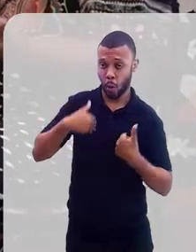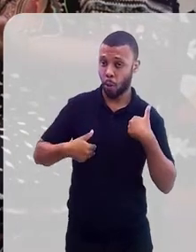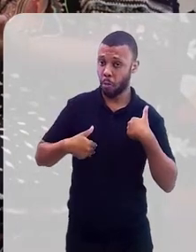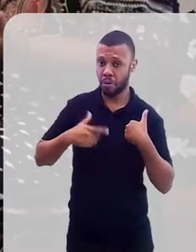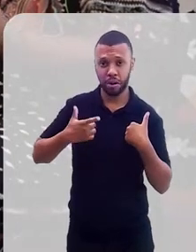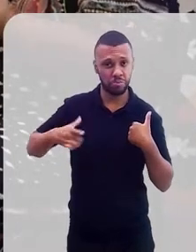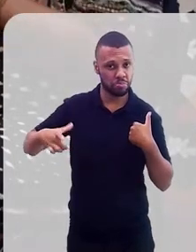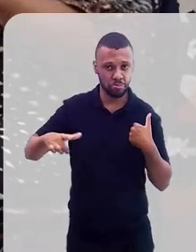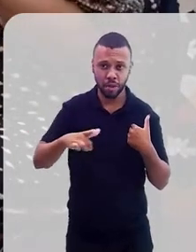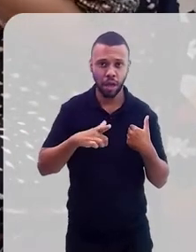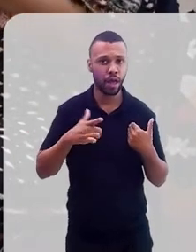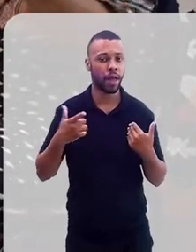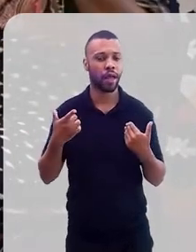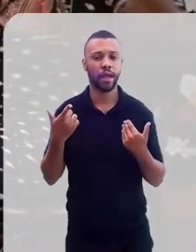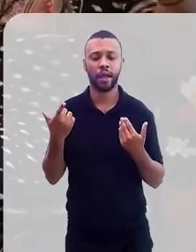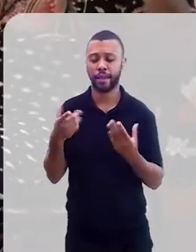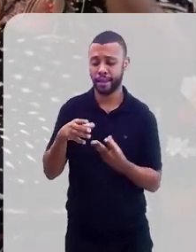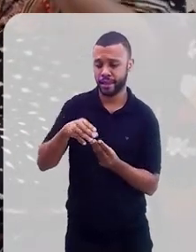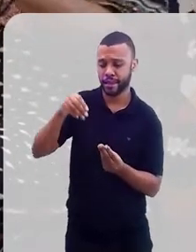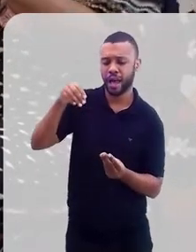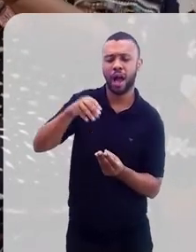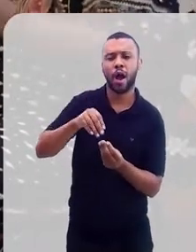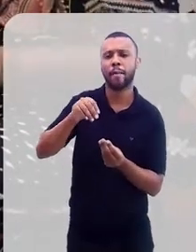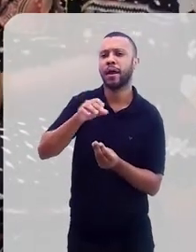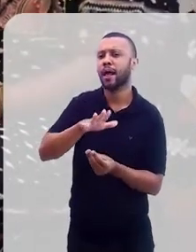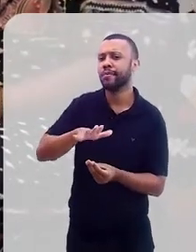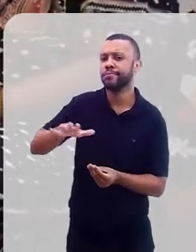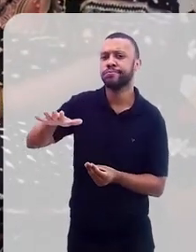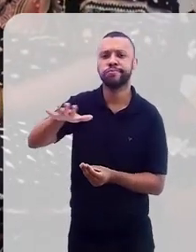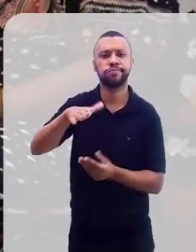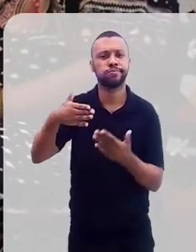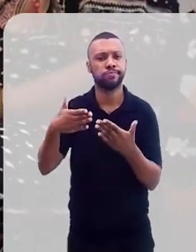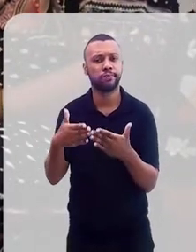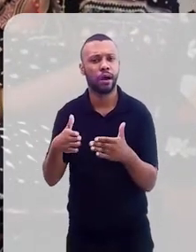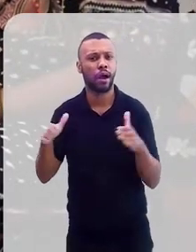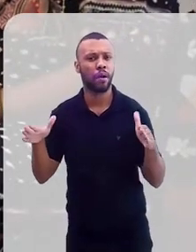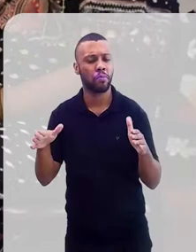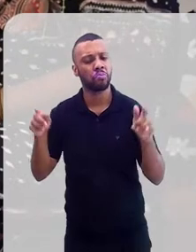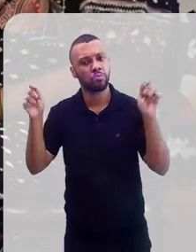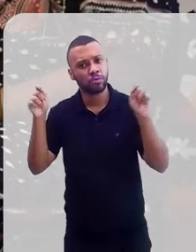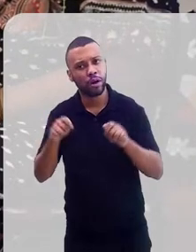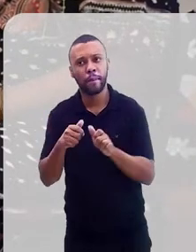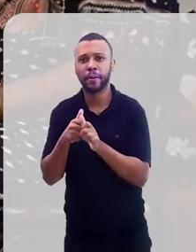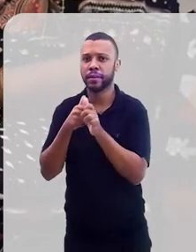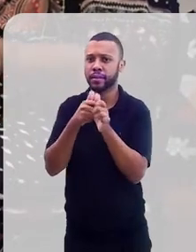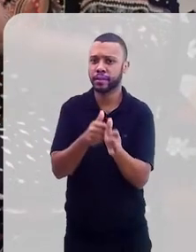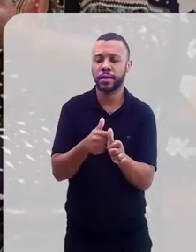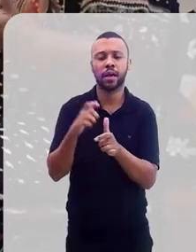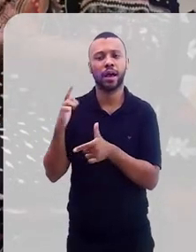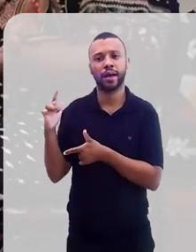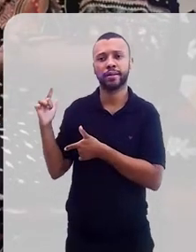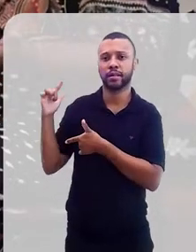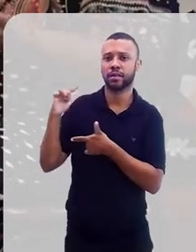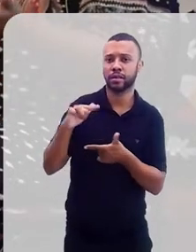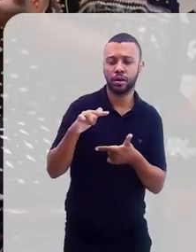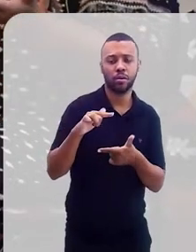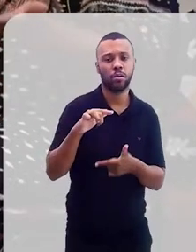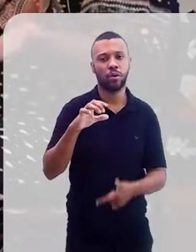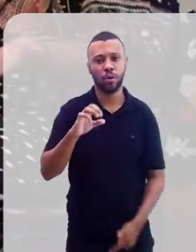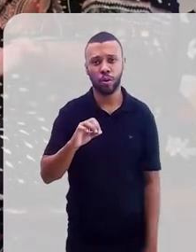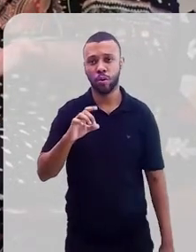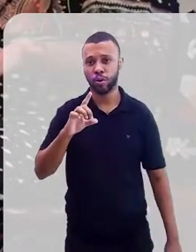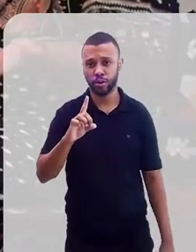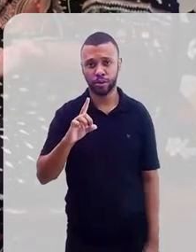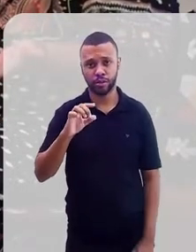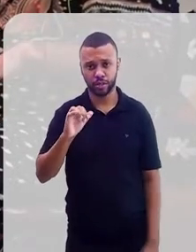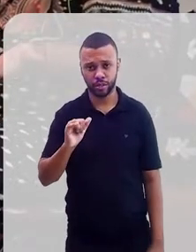alma que não tem corpo, né? Ela é ampla. Então, eu pude seguir a tradição Ojibwe, que é